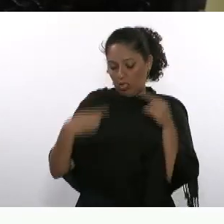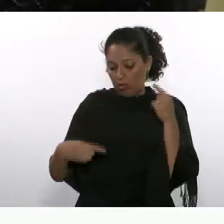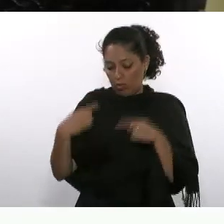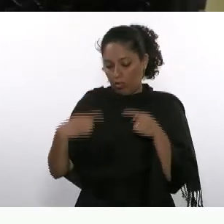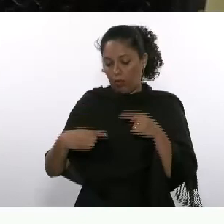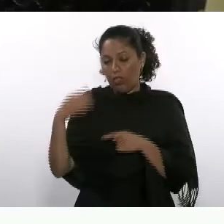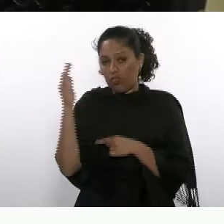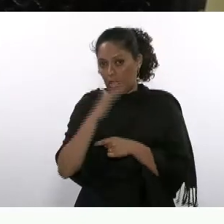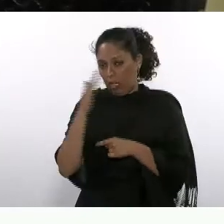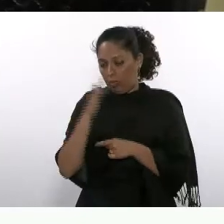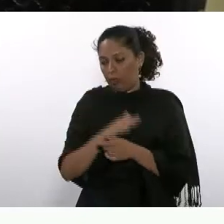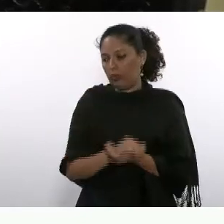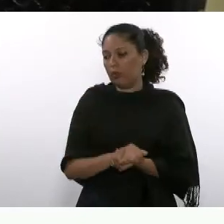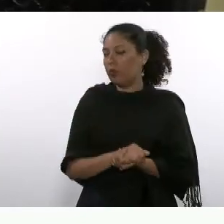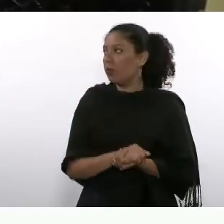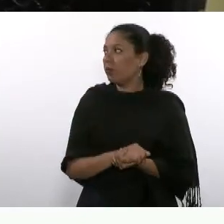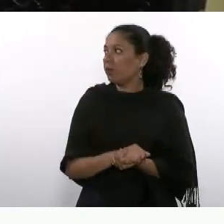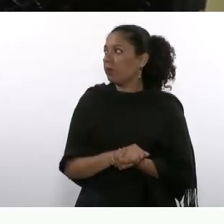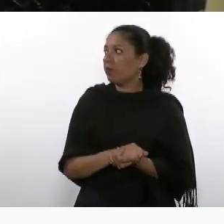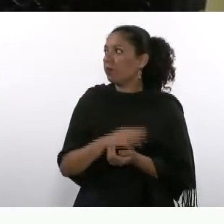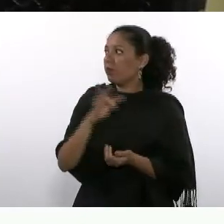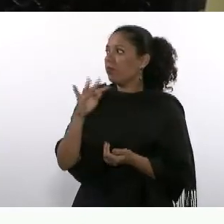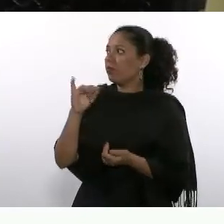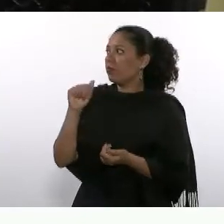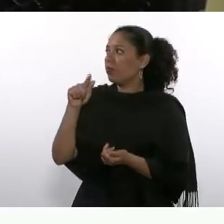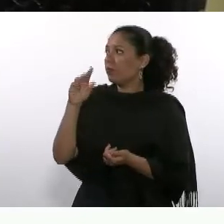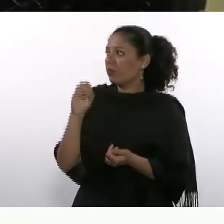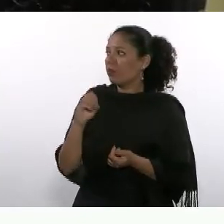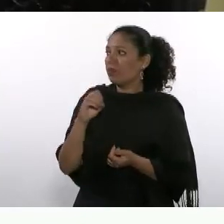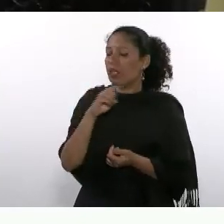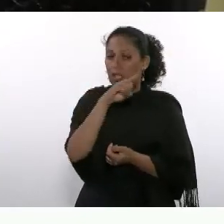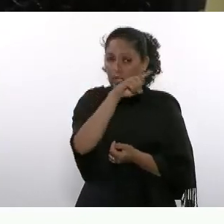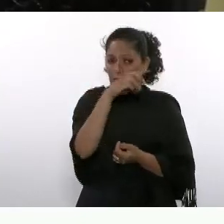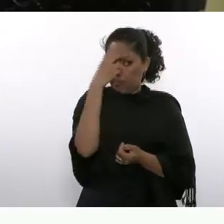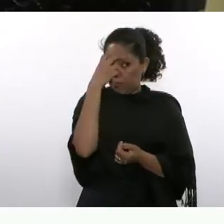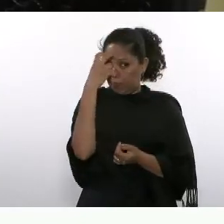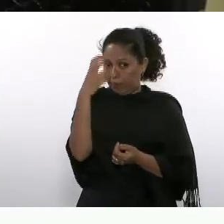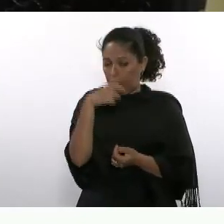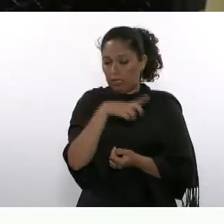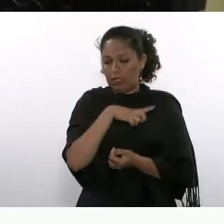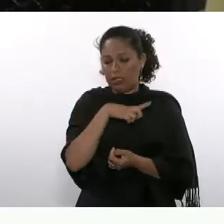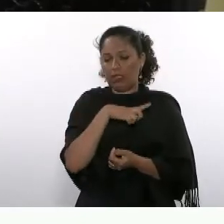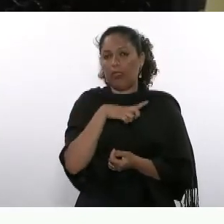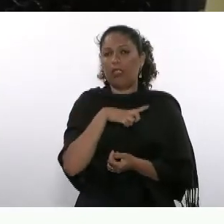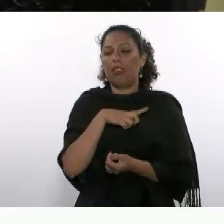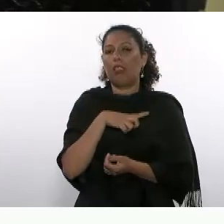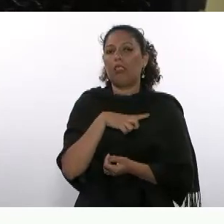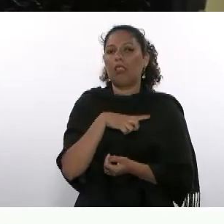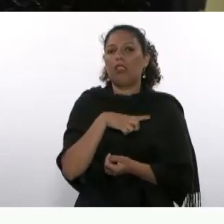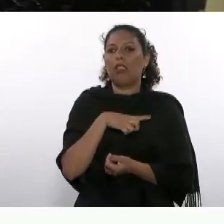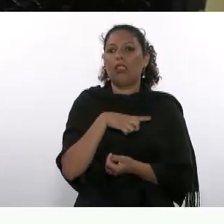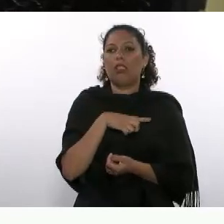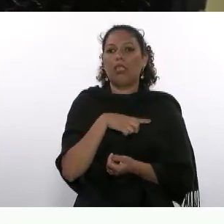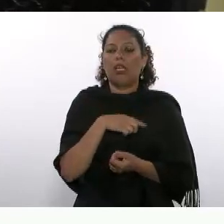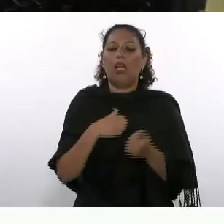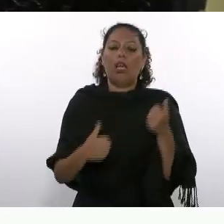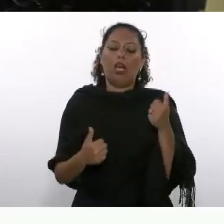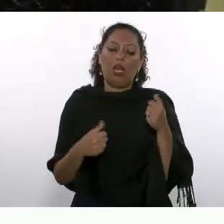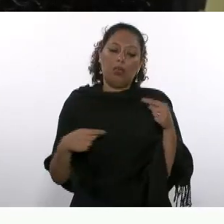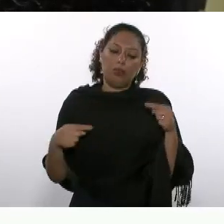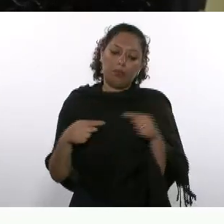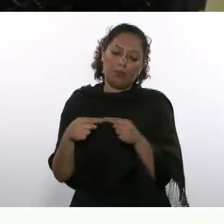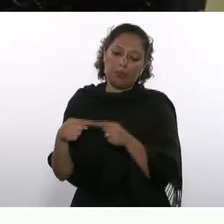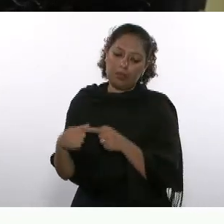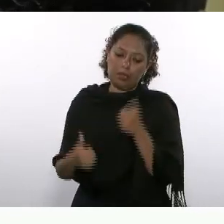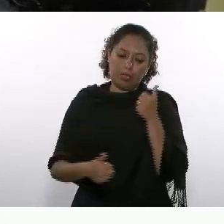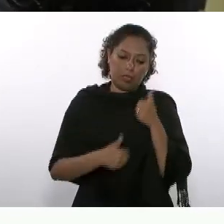muito rápido, ao lado do deputado Tiago Pampolha, com a experiência que tem, a vocação que tem, com a bandeira do esporte,